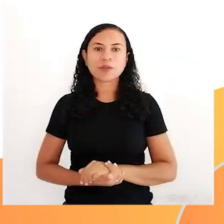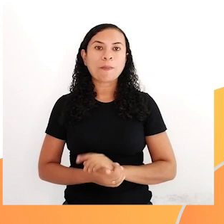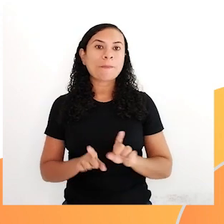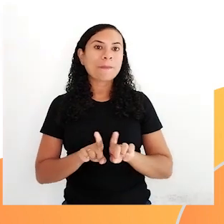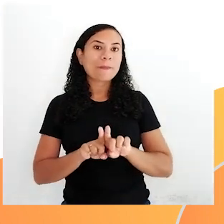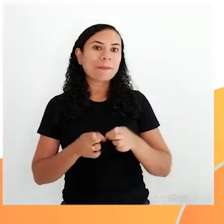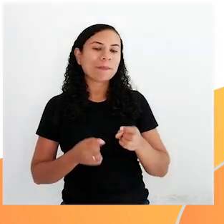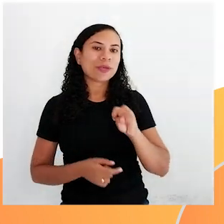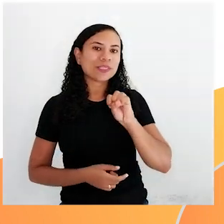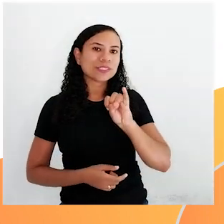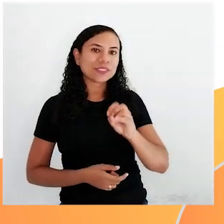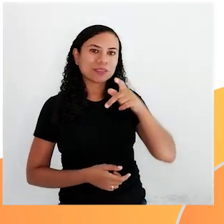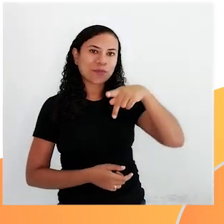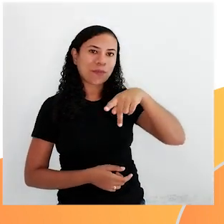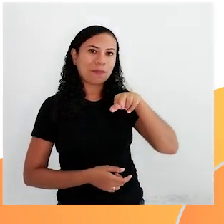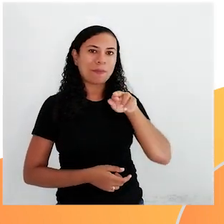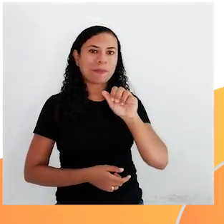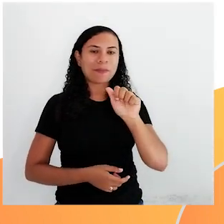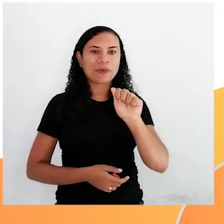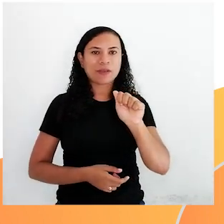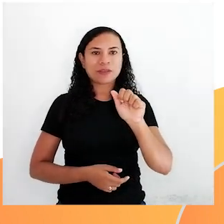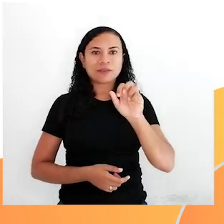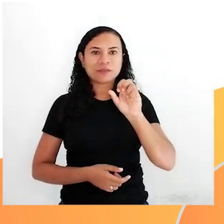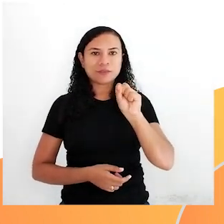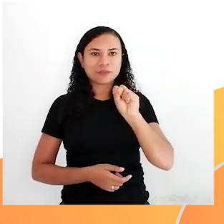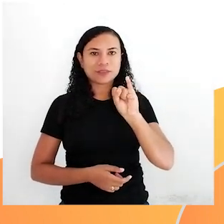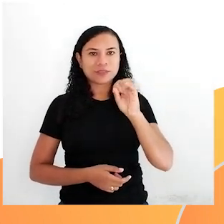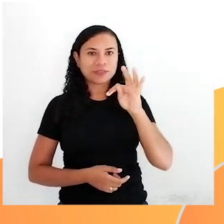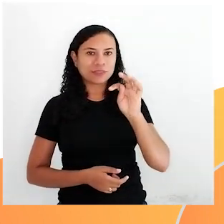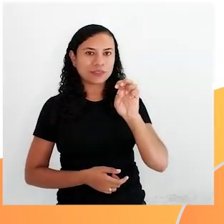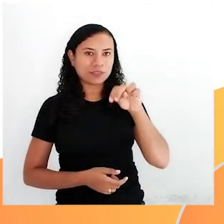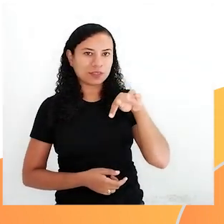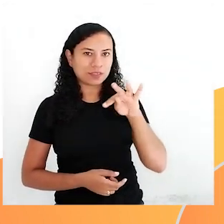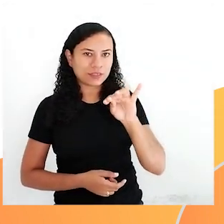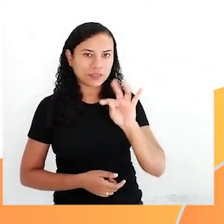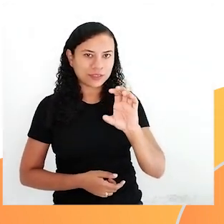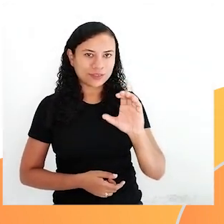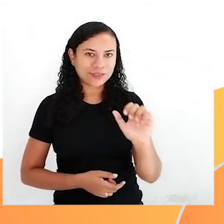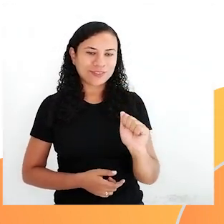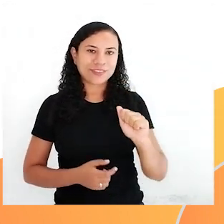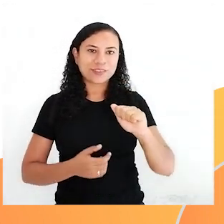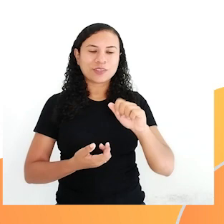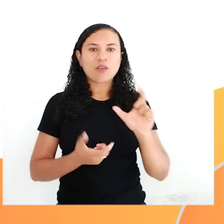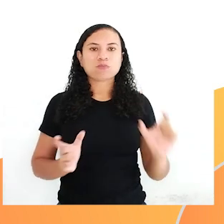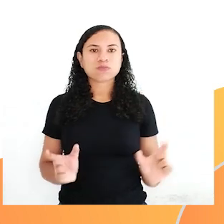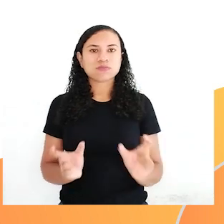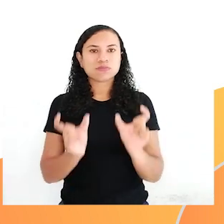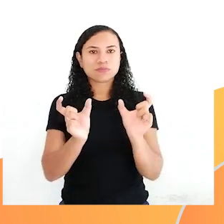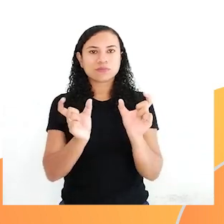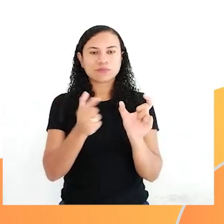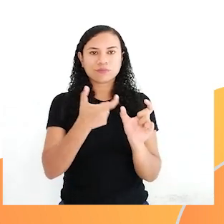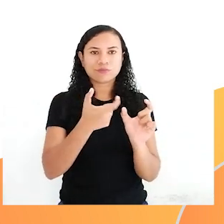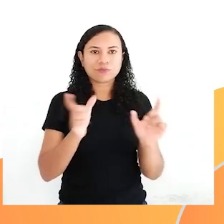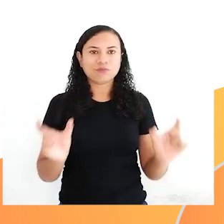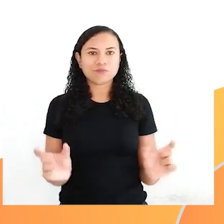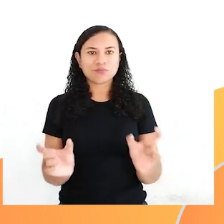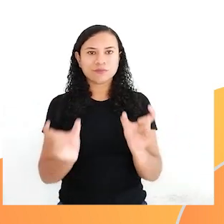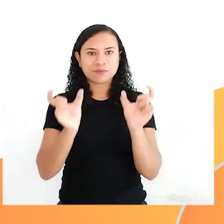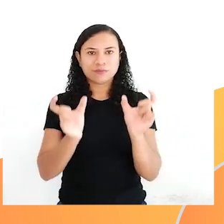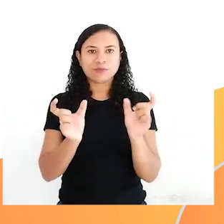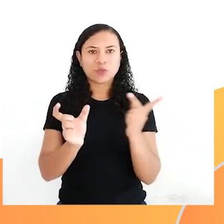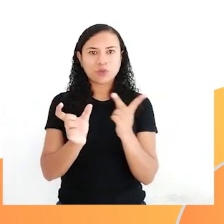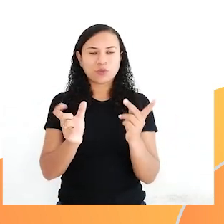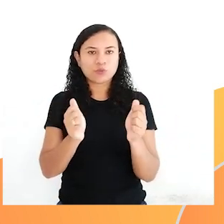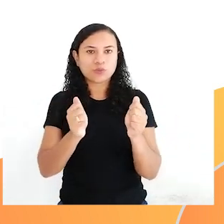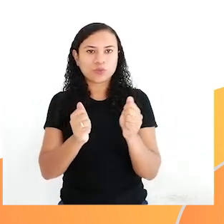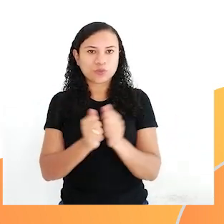só ocorre quando os 2 morfemas, que é o prefixo e o sufixo, se unem a um radical simultaneamente. Note